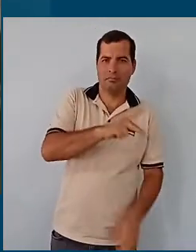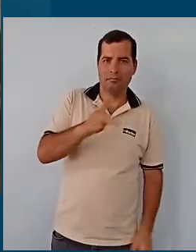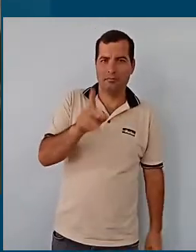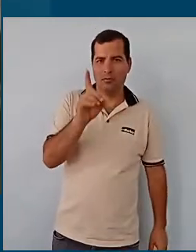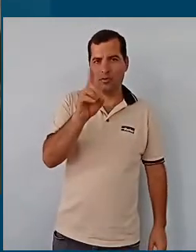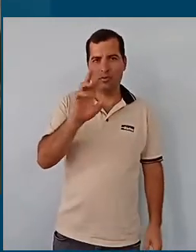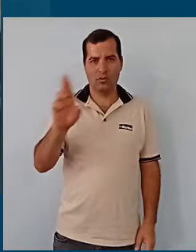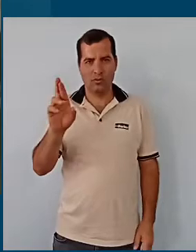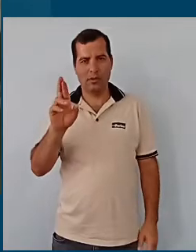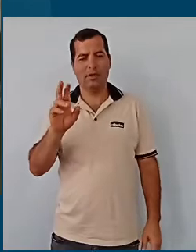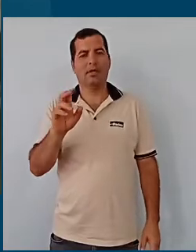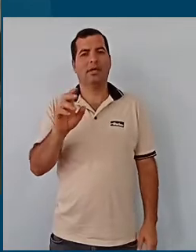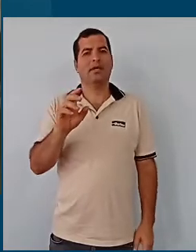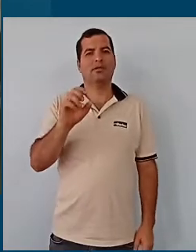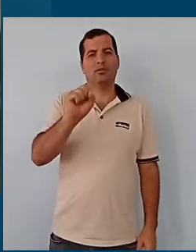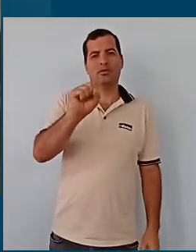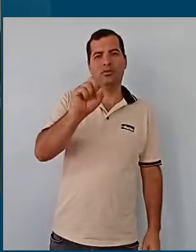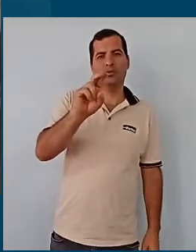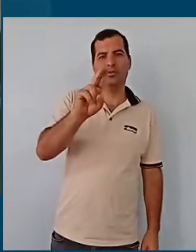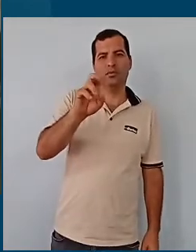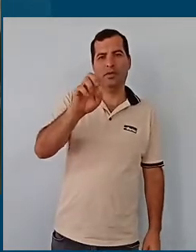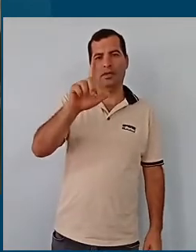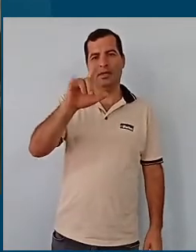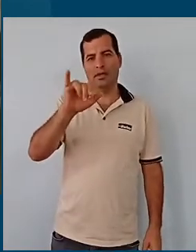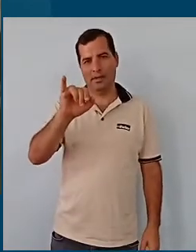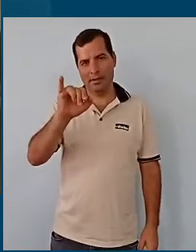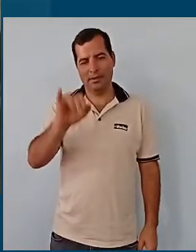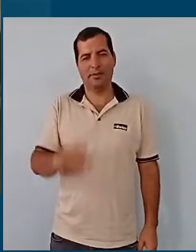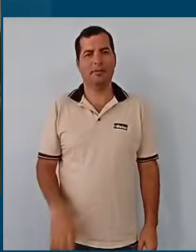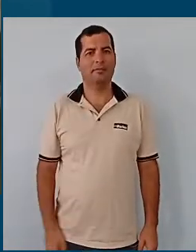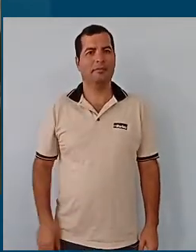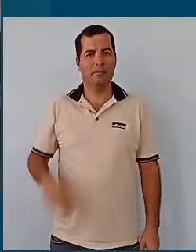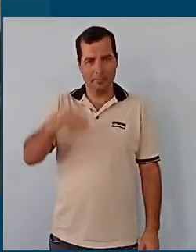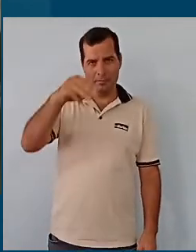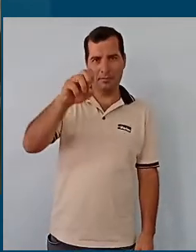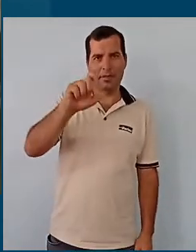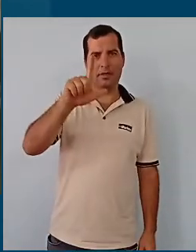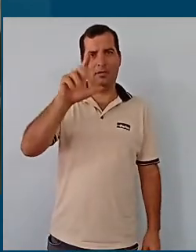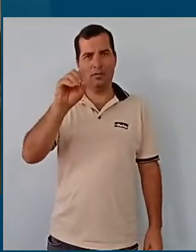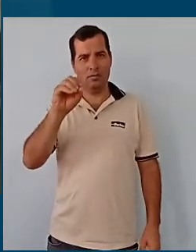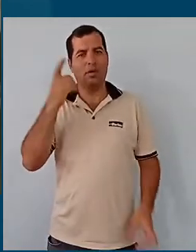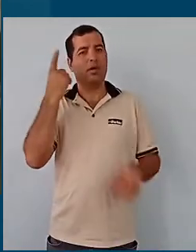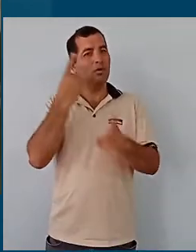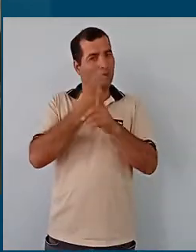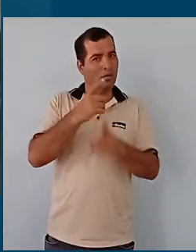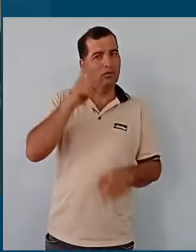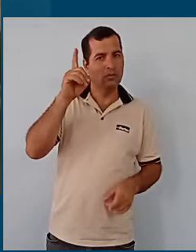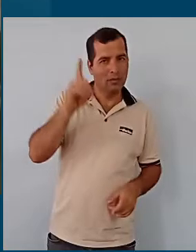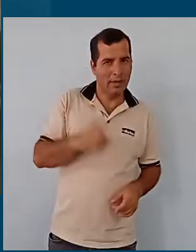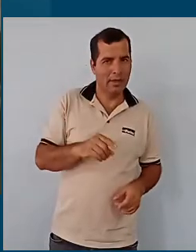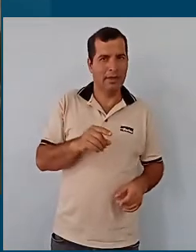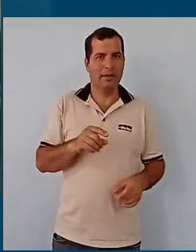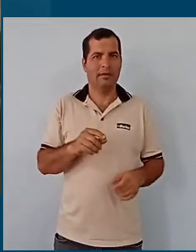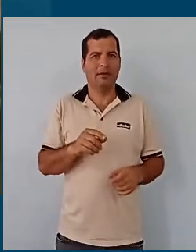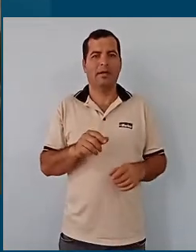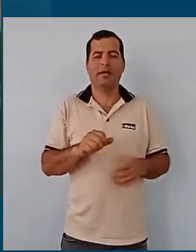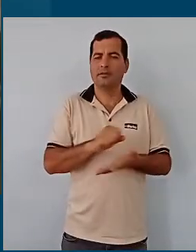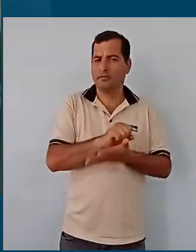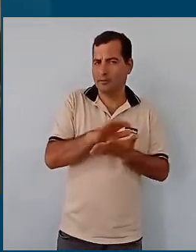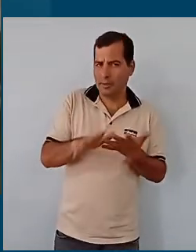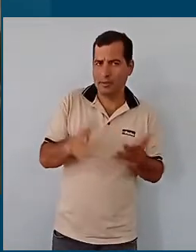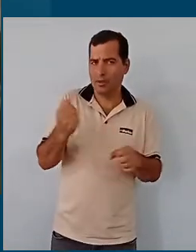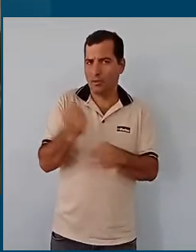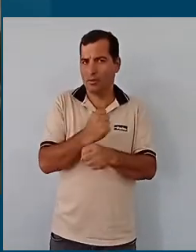em Educação, Sueli Amaral Melo. Este encontro faz parte das atividades que contemplam a construção